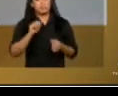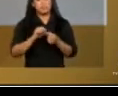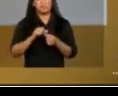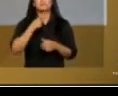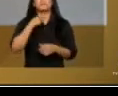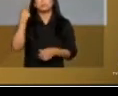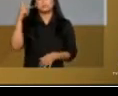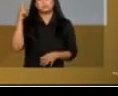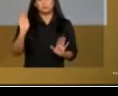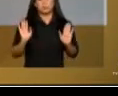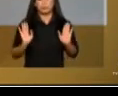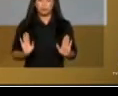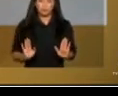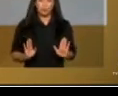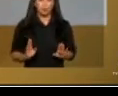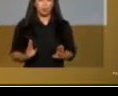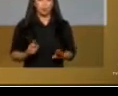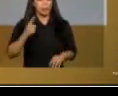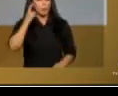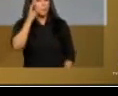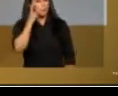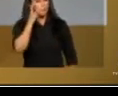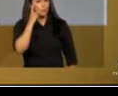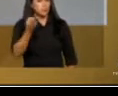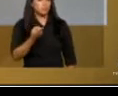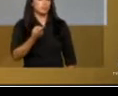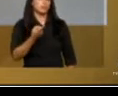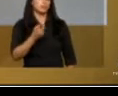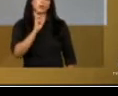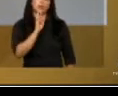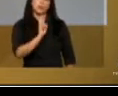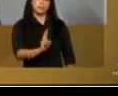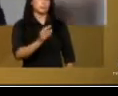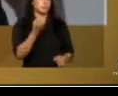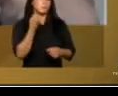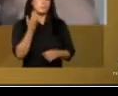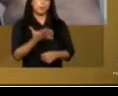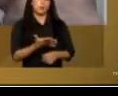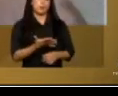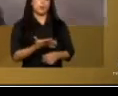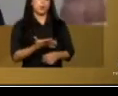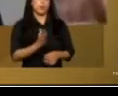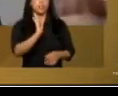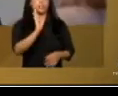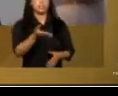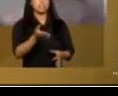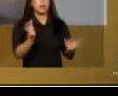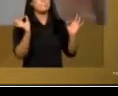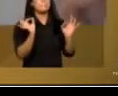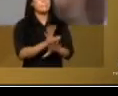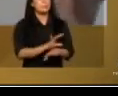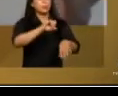quiserem? Então, não me parece que seja boa essa alternativa de vender refinarias prontas e